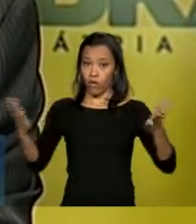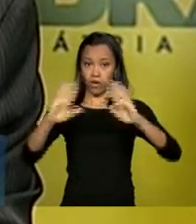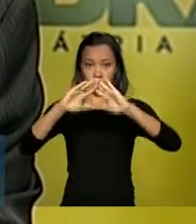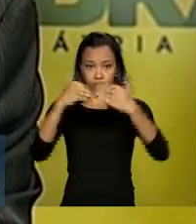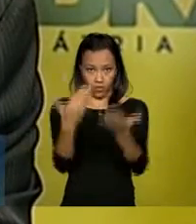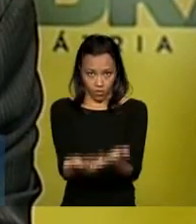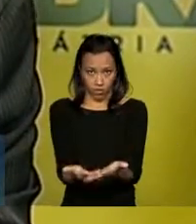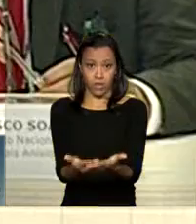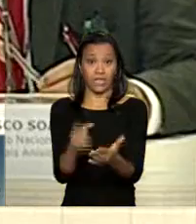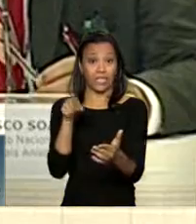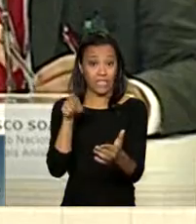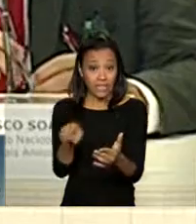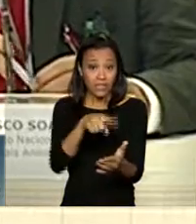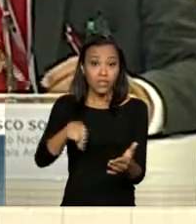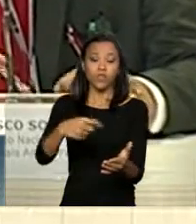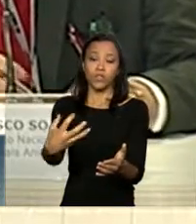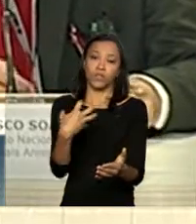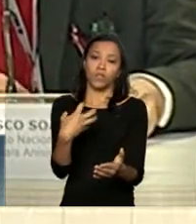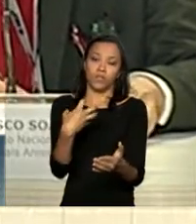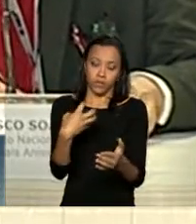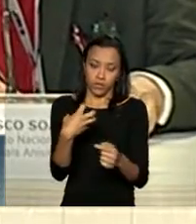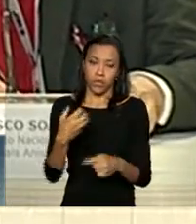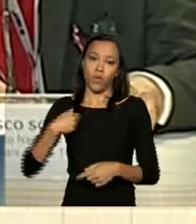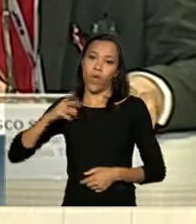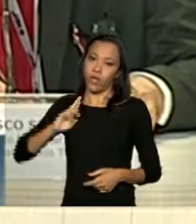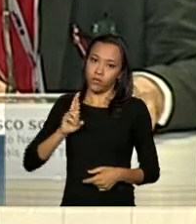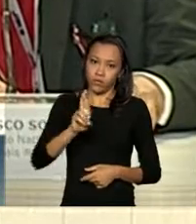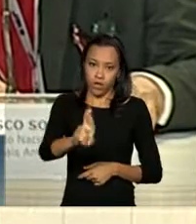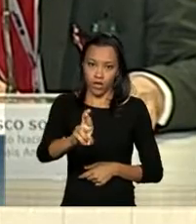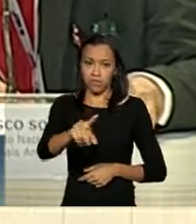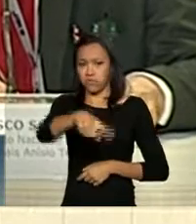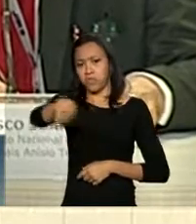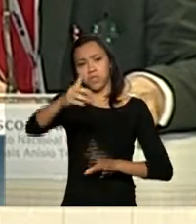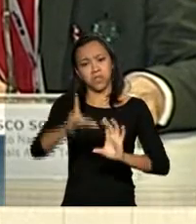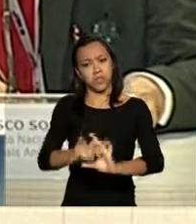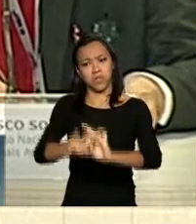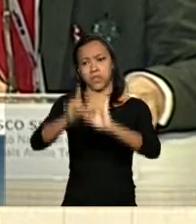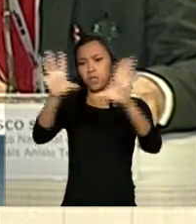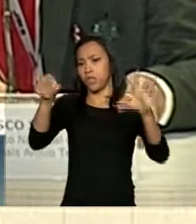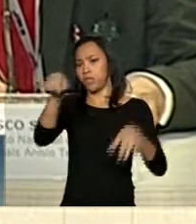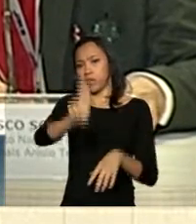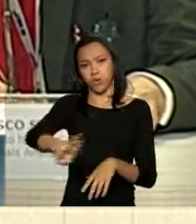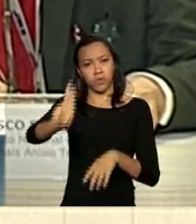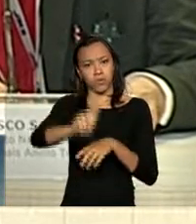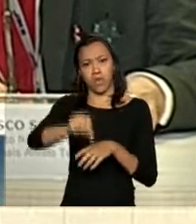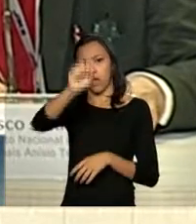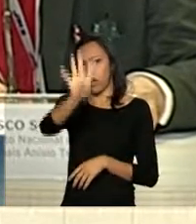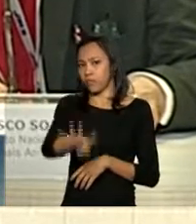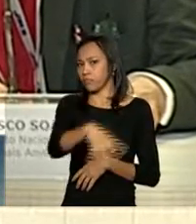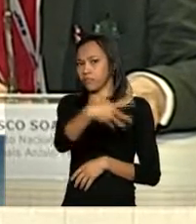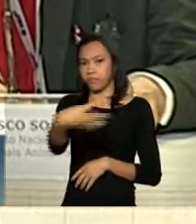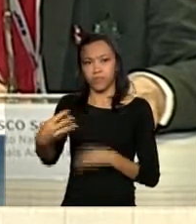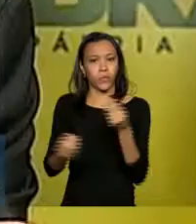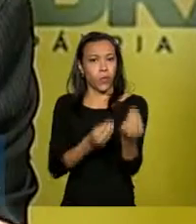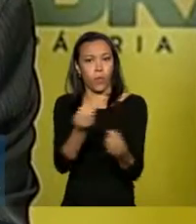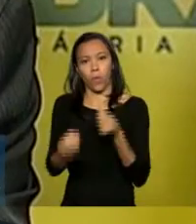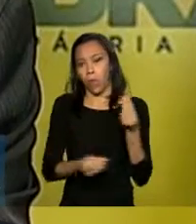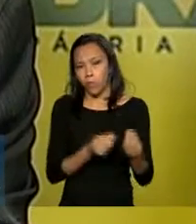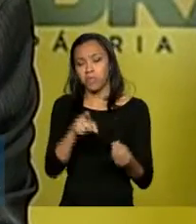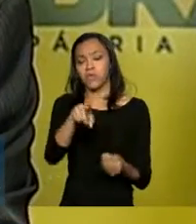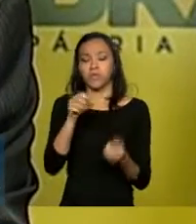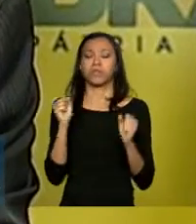o resultado final. Todos vocês são livres para utilizar a planilha Excel como quiserem. Vocês podem,